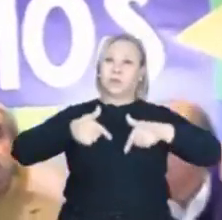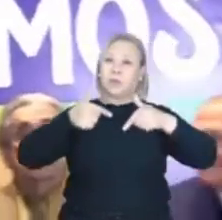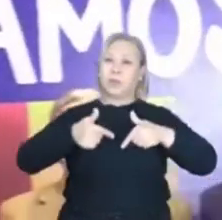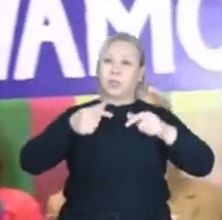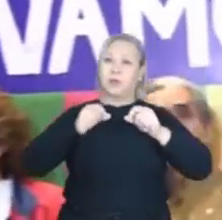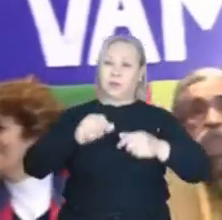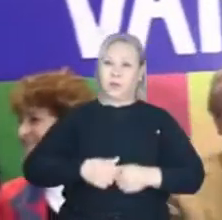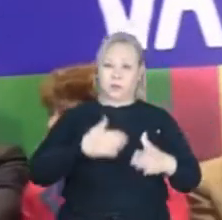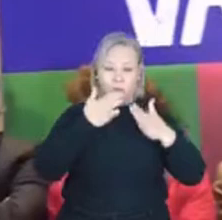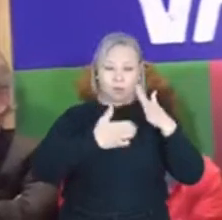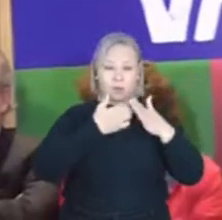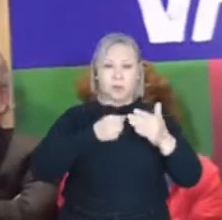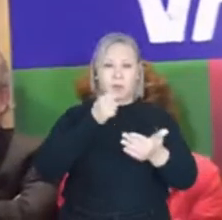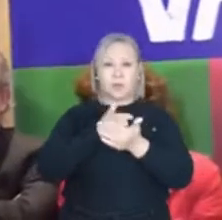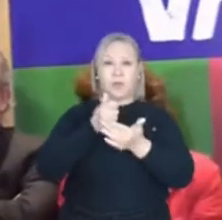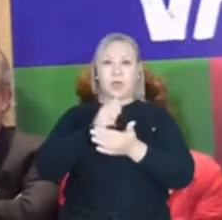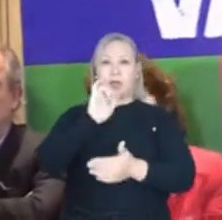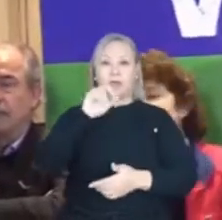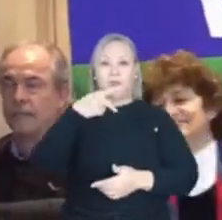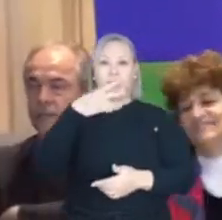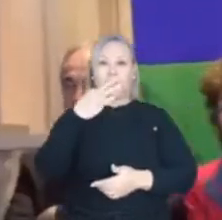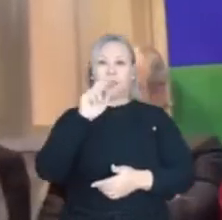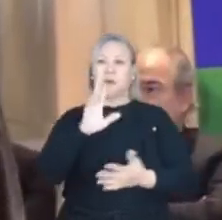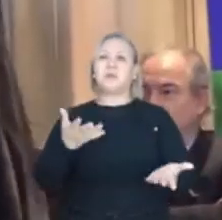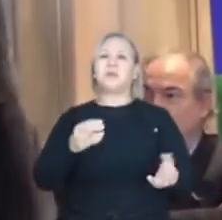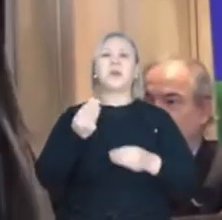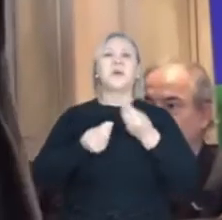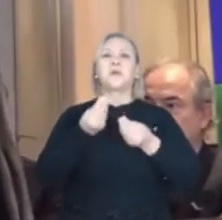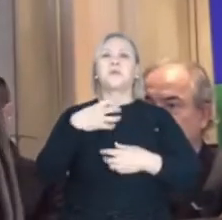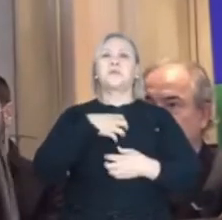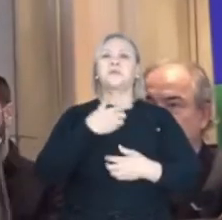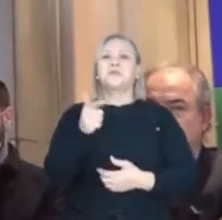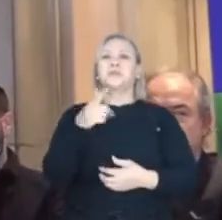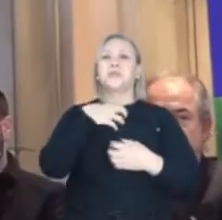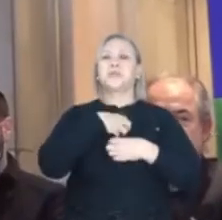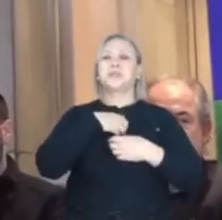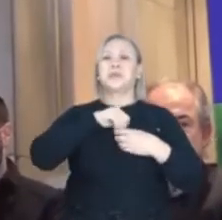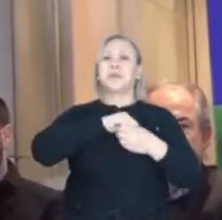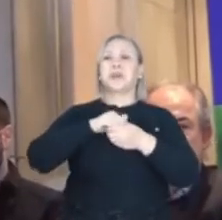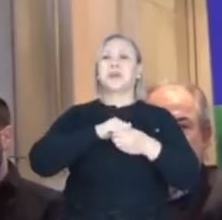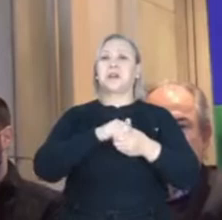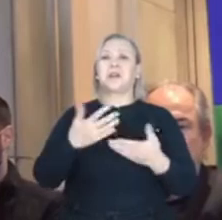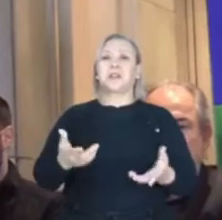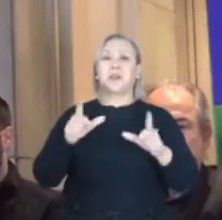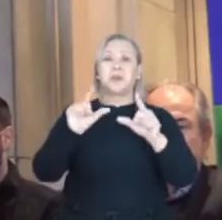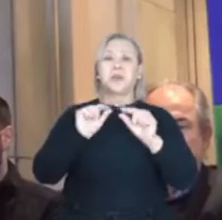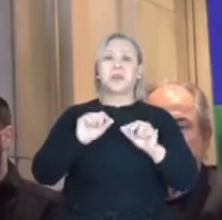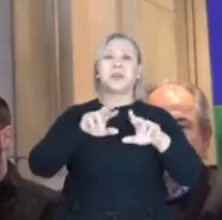pagar IPTU. É porque não tem sentido você tratar uma cooperativa pequena como se fosse uma empresa